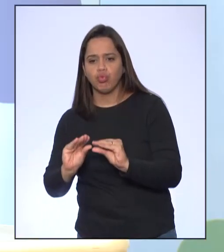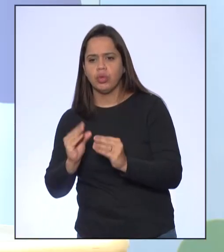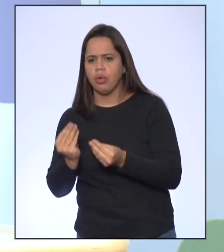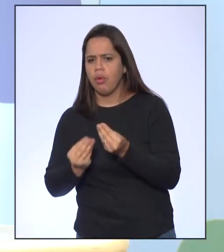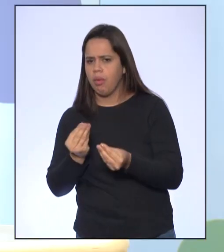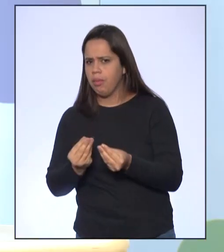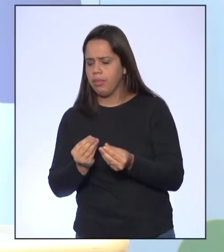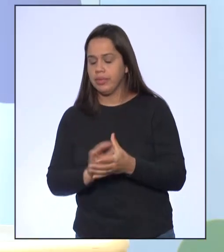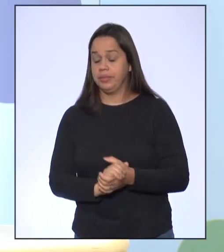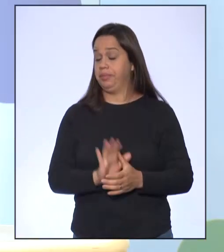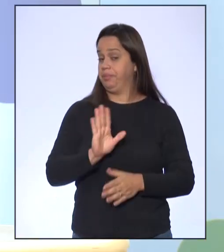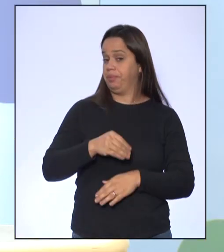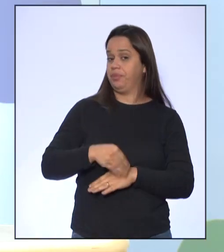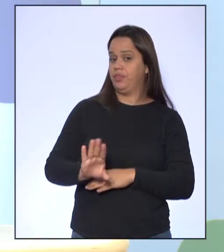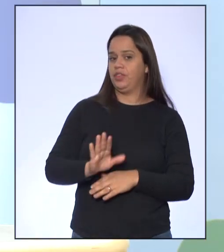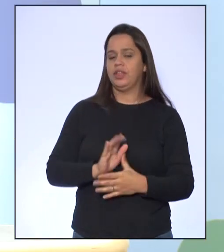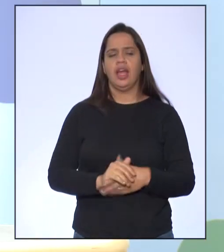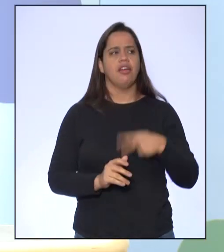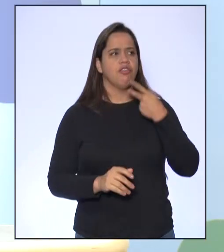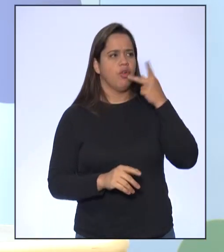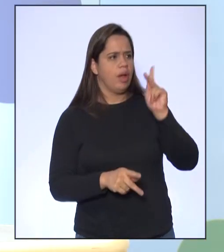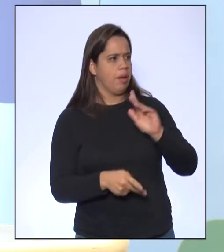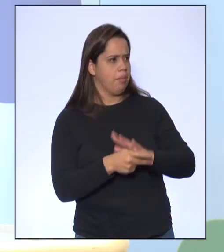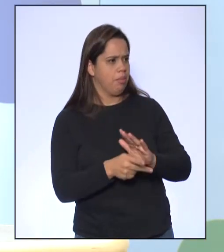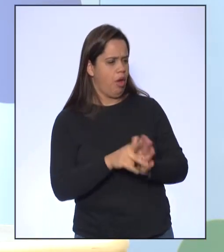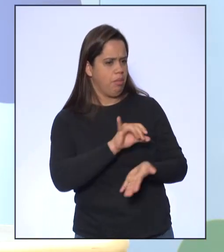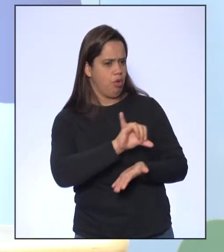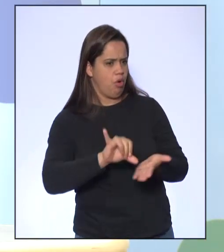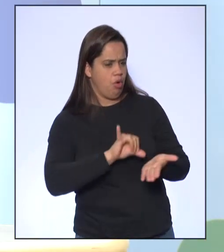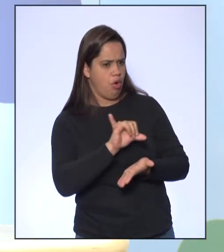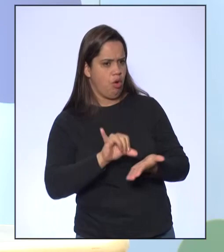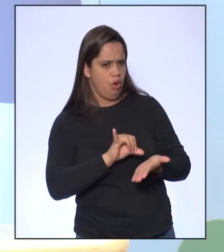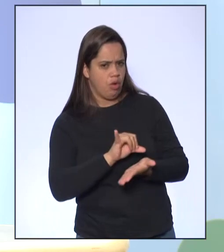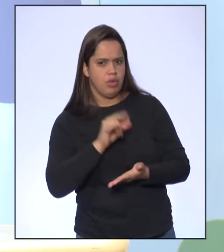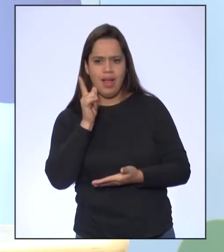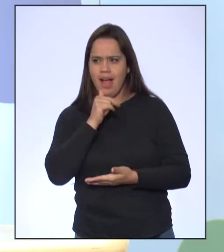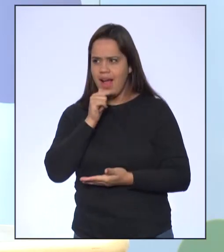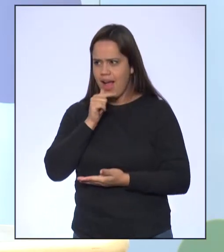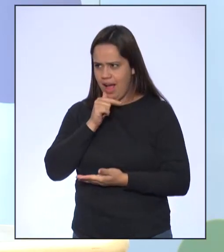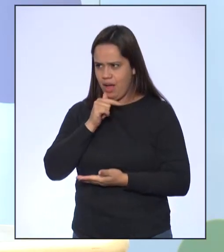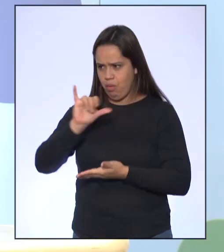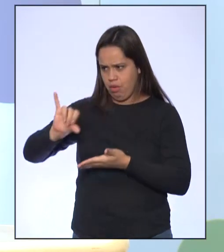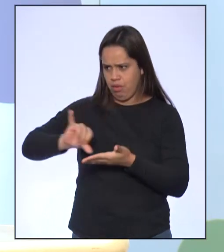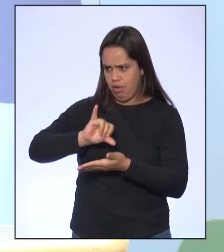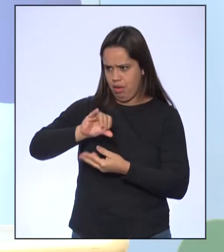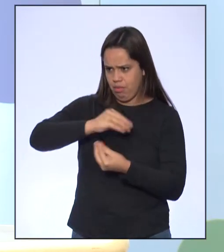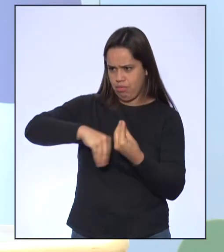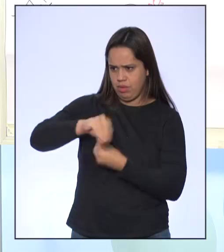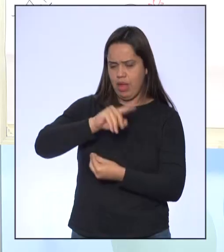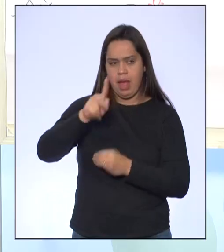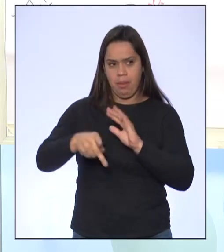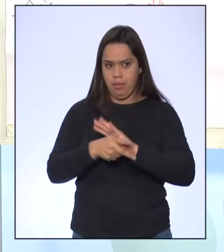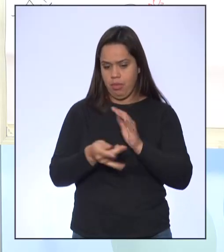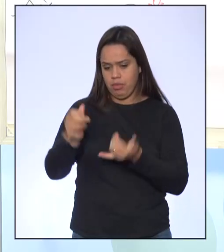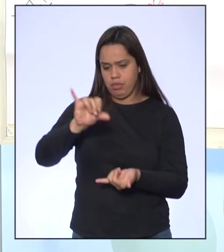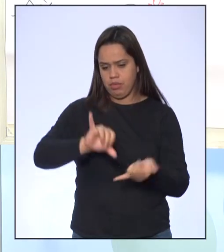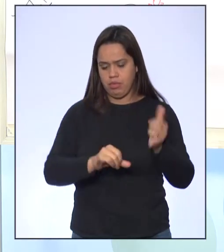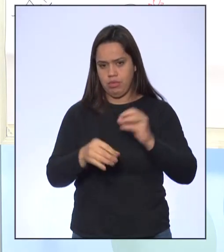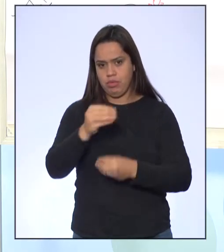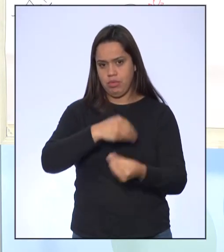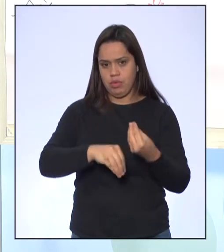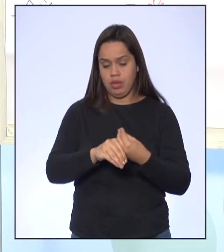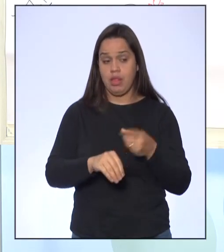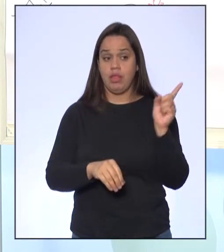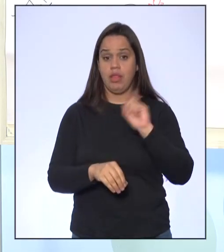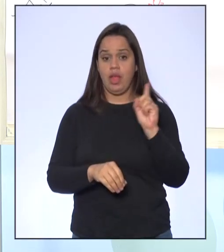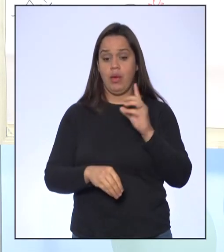da água e o óleo, mas, na verdade, ele é água e o óleo é uma transformação química? Não, ele é uma